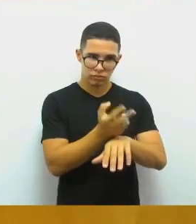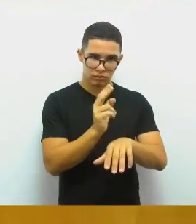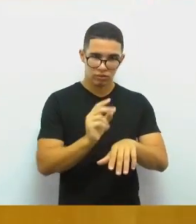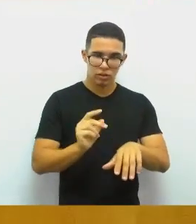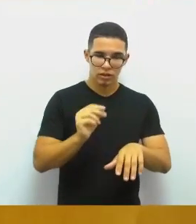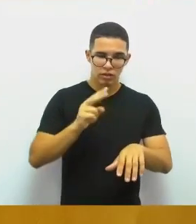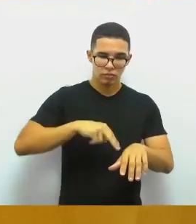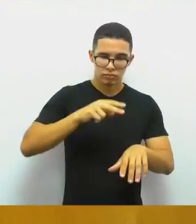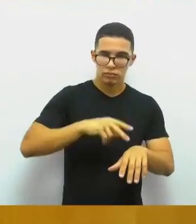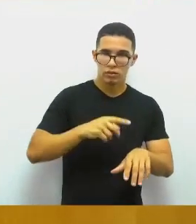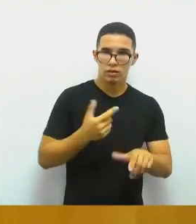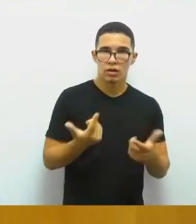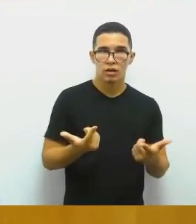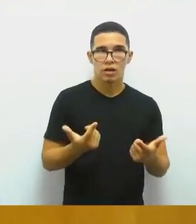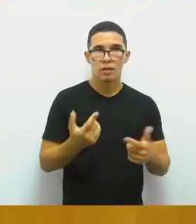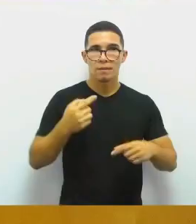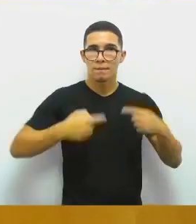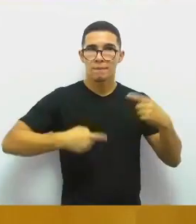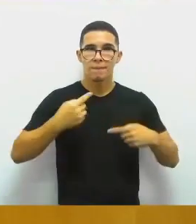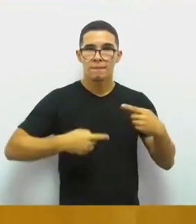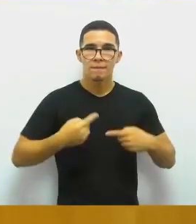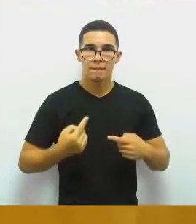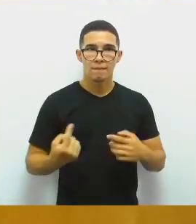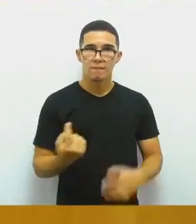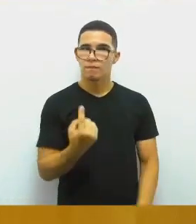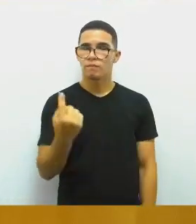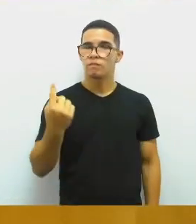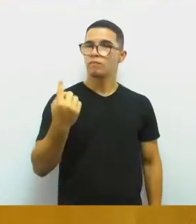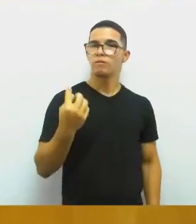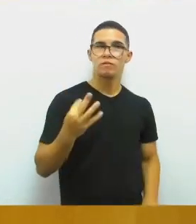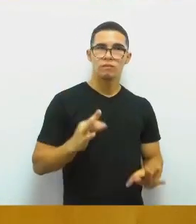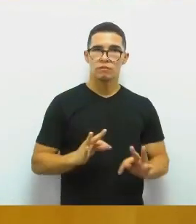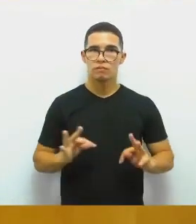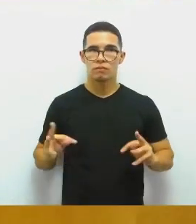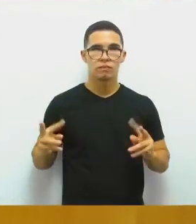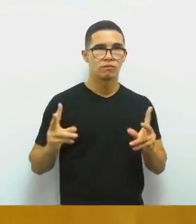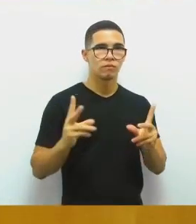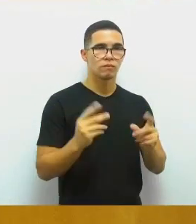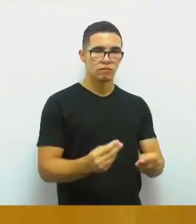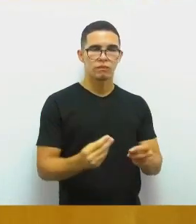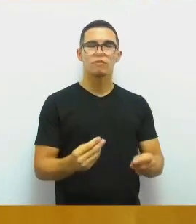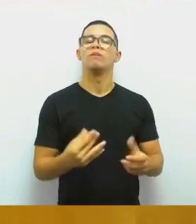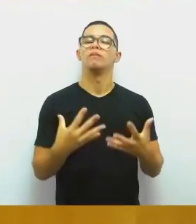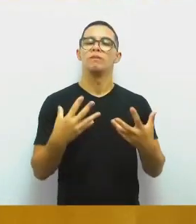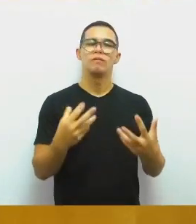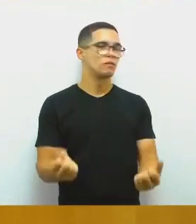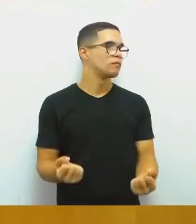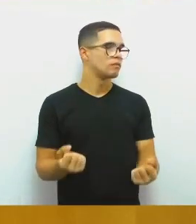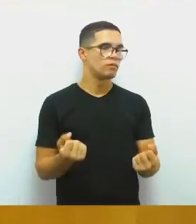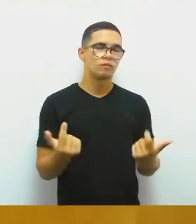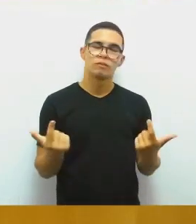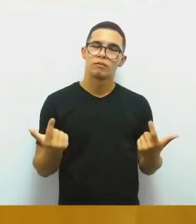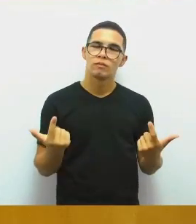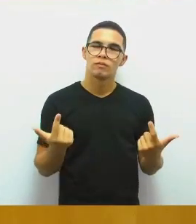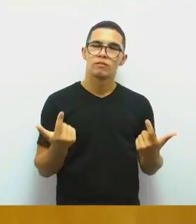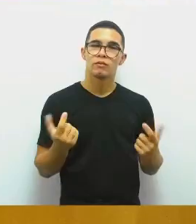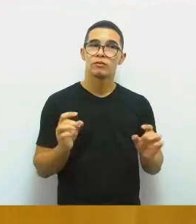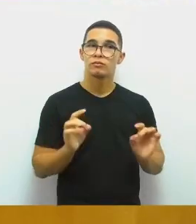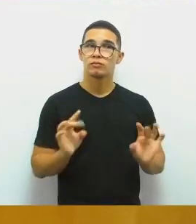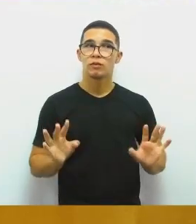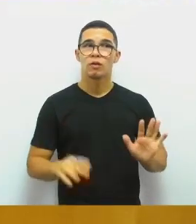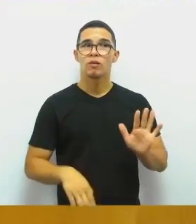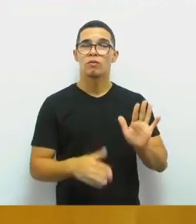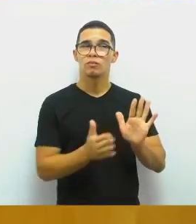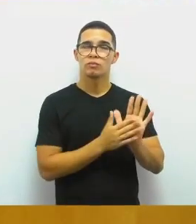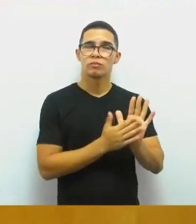dia, dos quais as matérias em discussão única apresentadas e lidas foram todas aprovadas, com exceção do